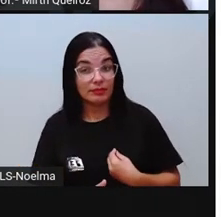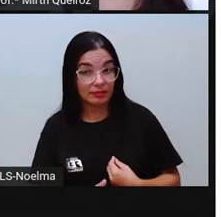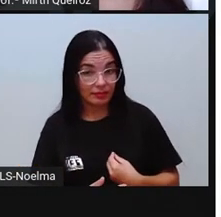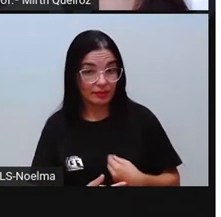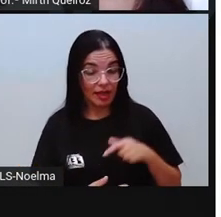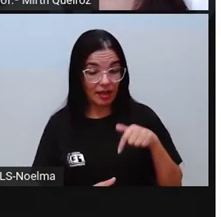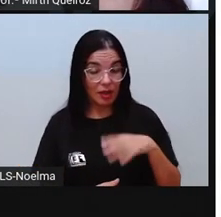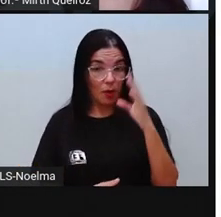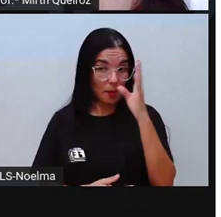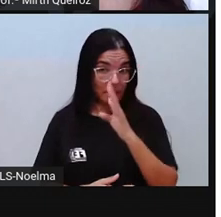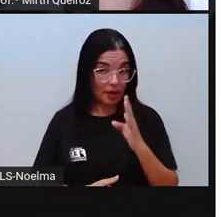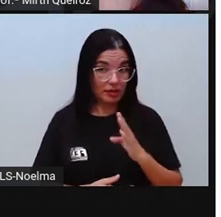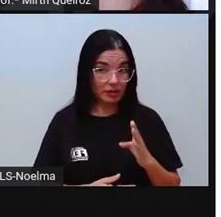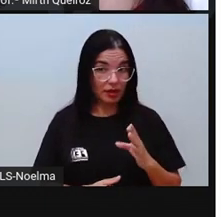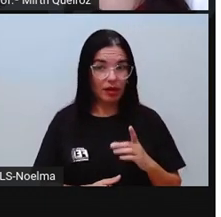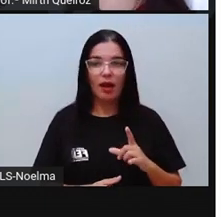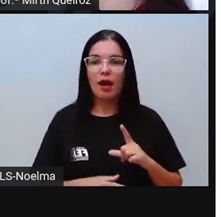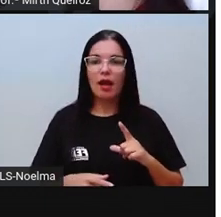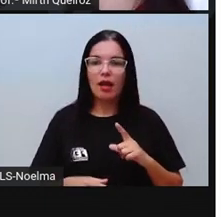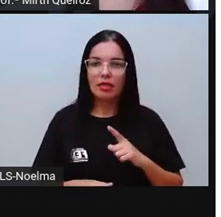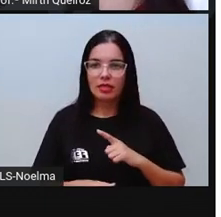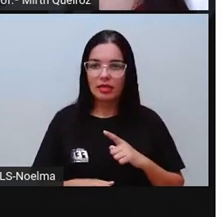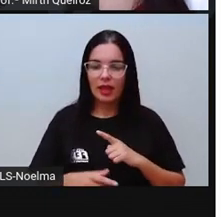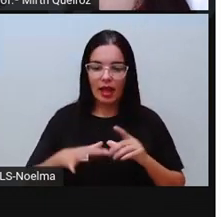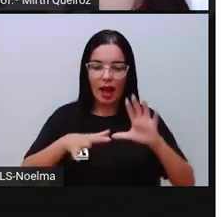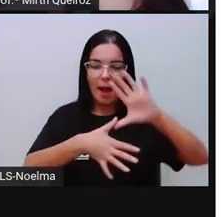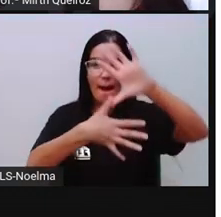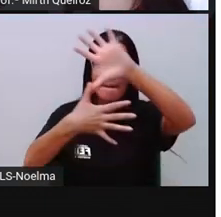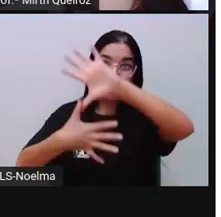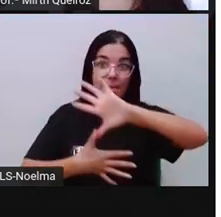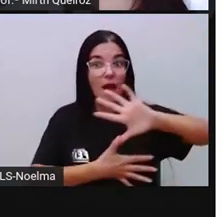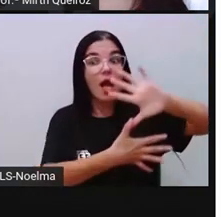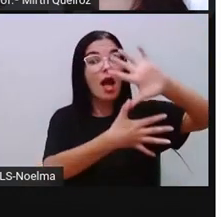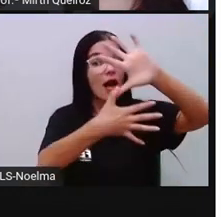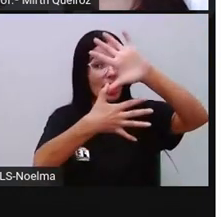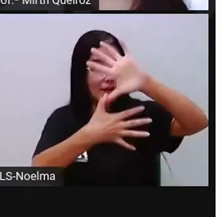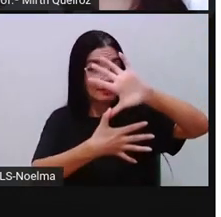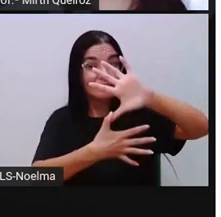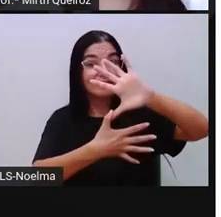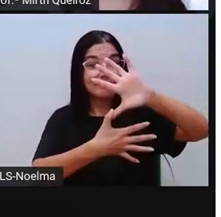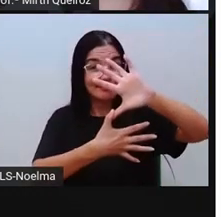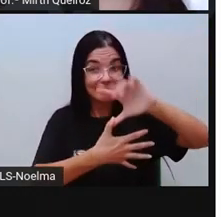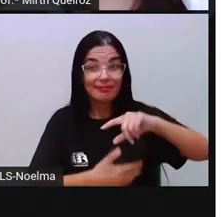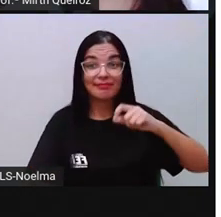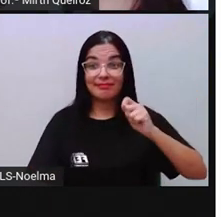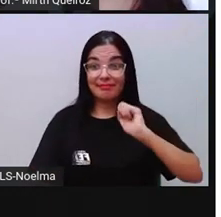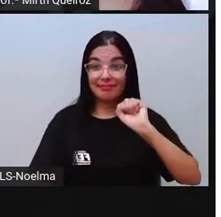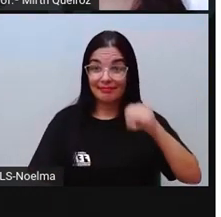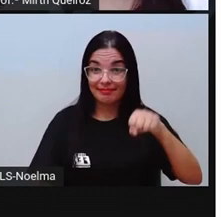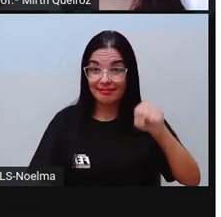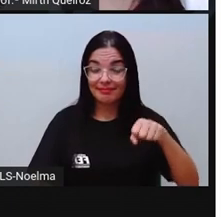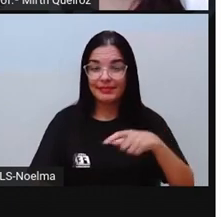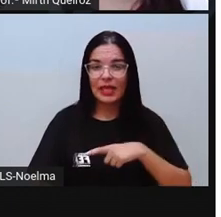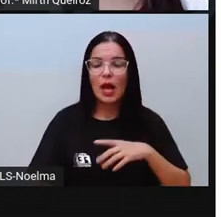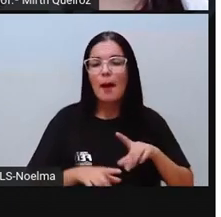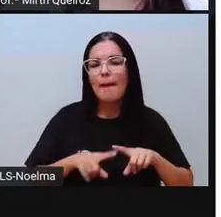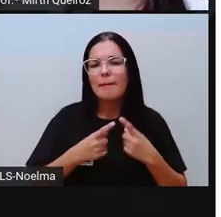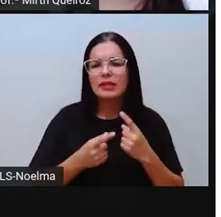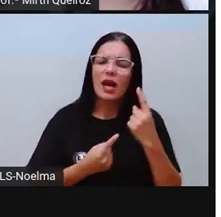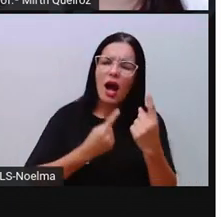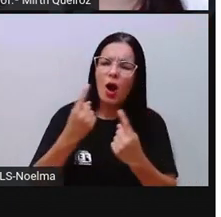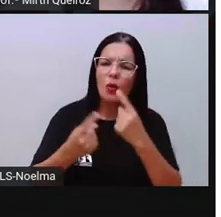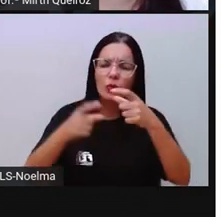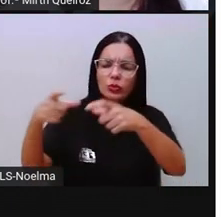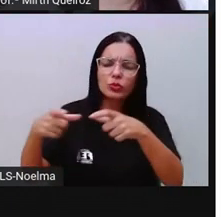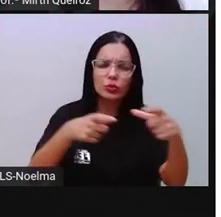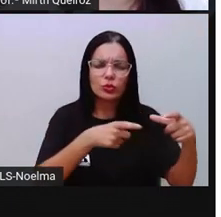no Brasil, né, mas na América. Ele é um mamífero nativo da América, né? Ele foi extinto em